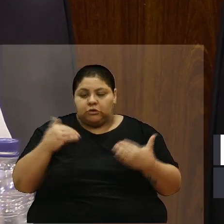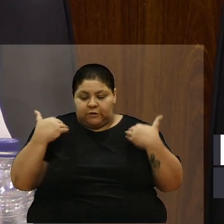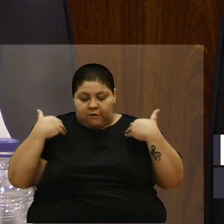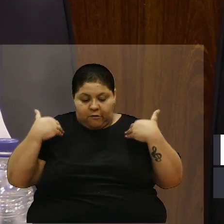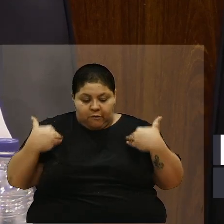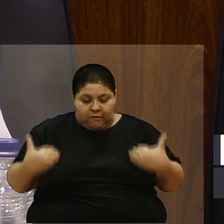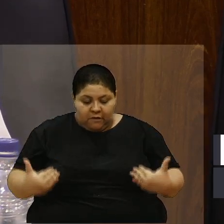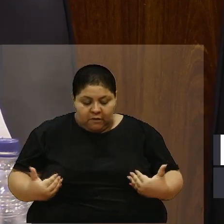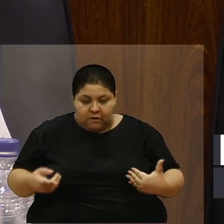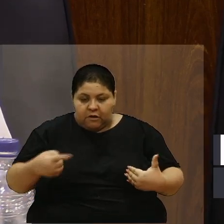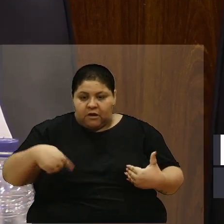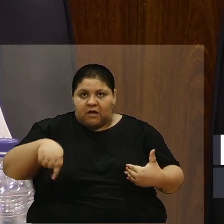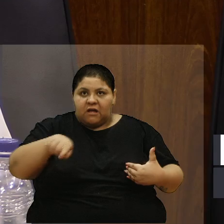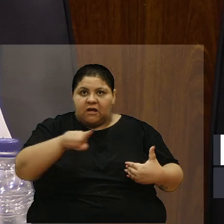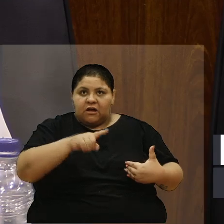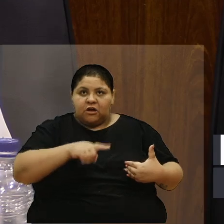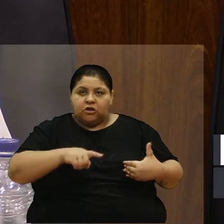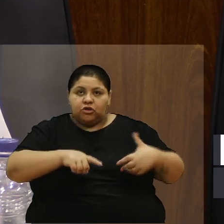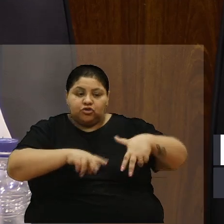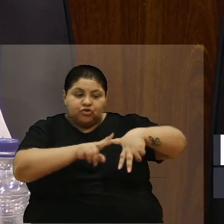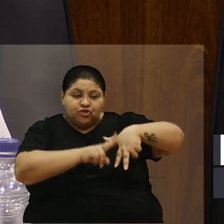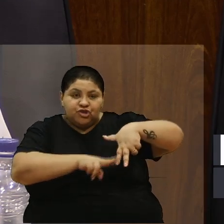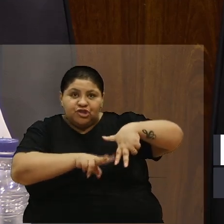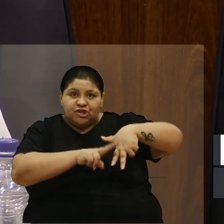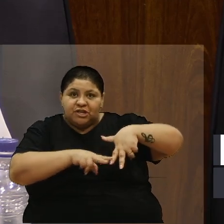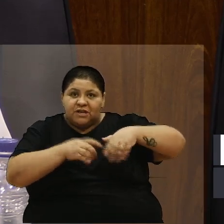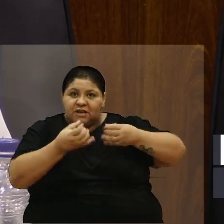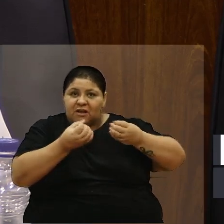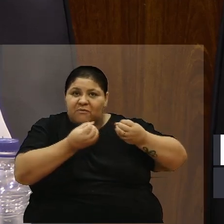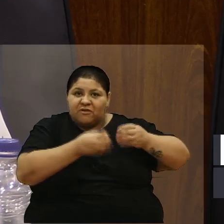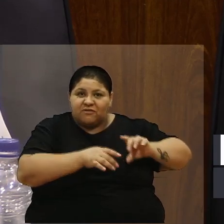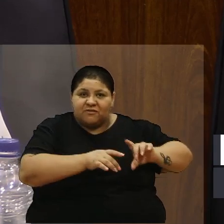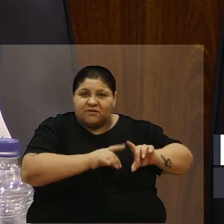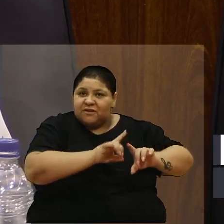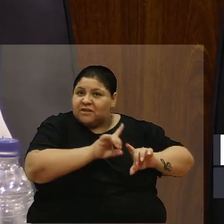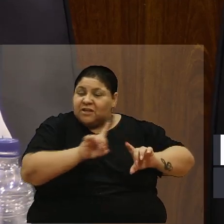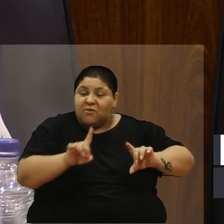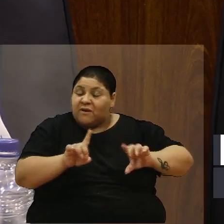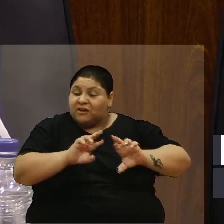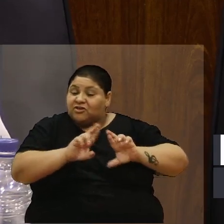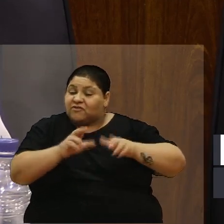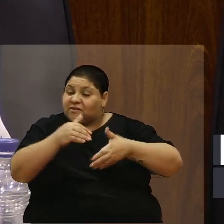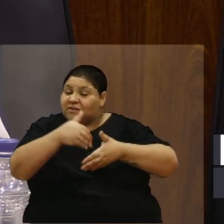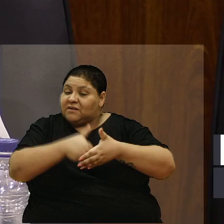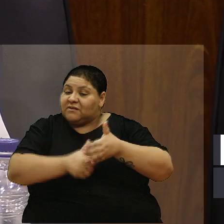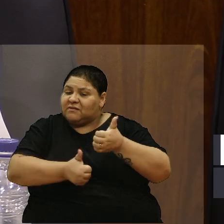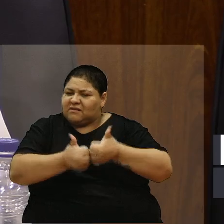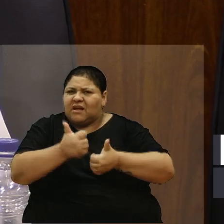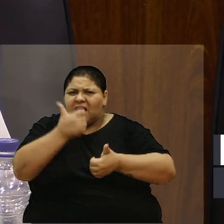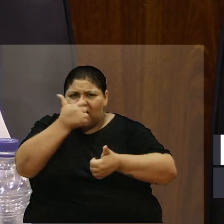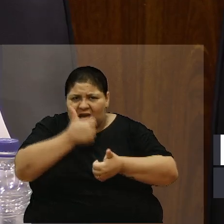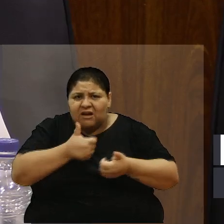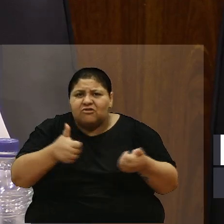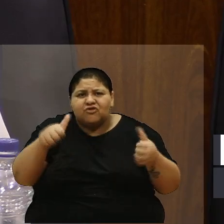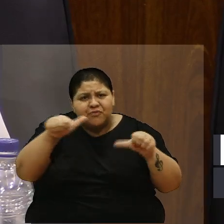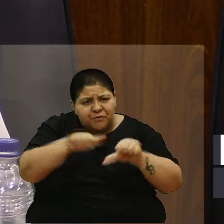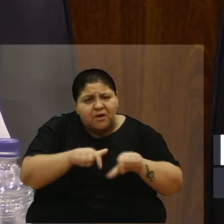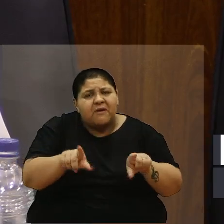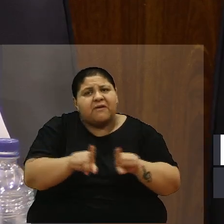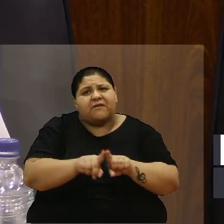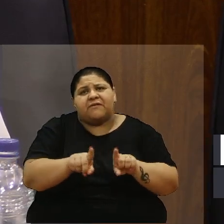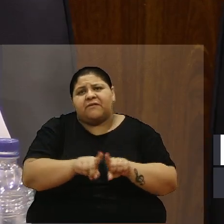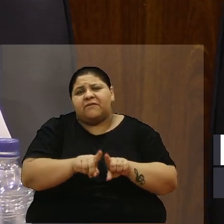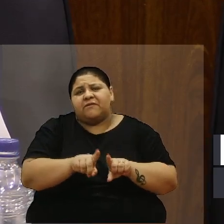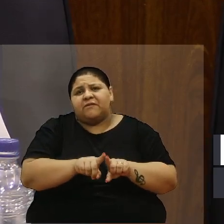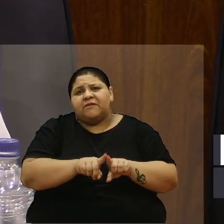nossa sexualidade é atingida, não é diferente dentro do futebol. Talvez seja ainda pior dentro desse espaço que,